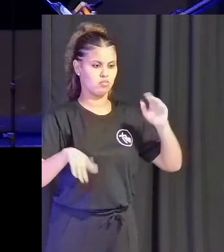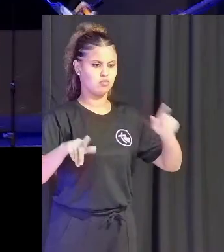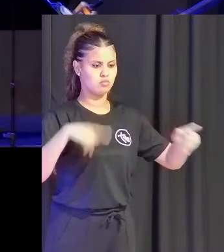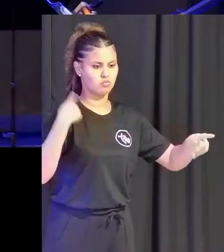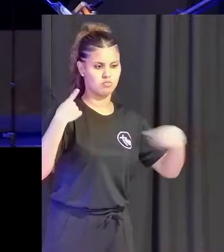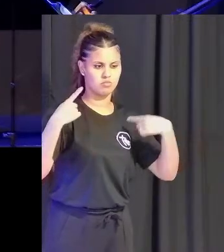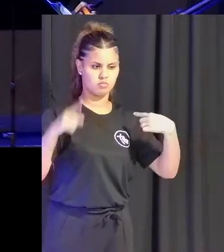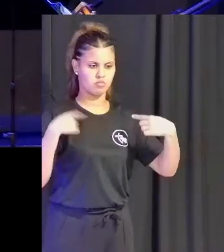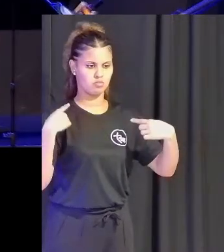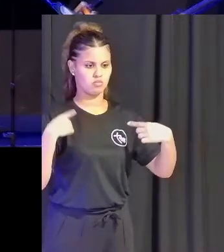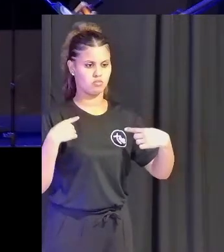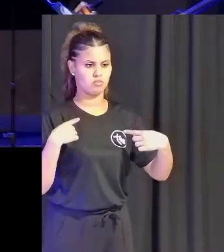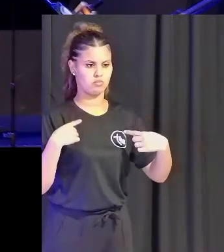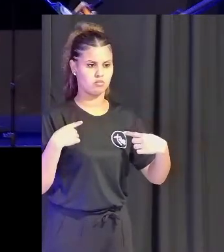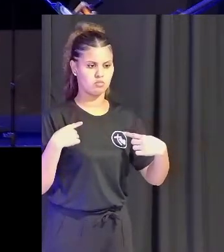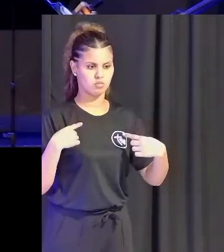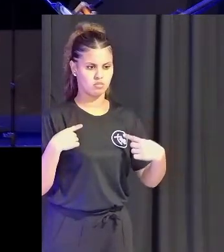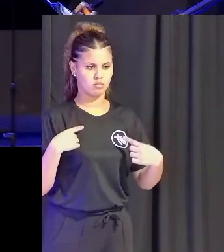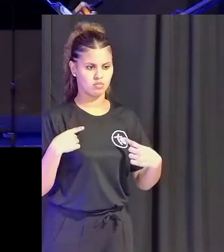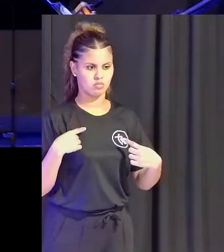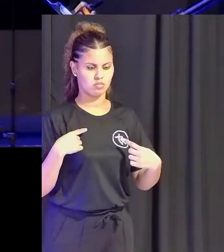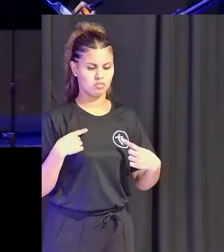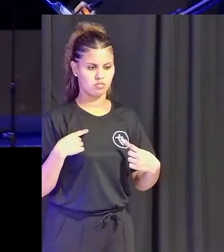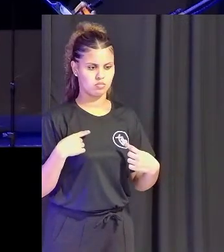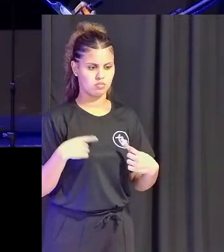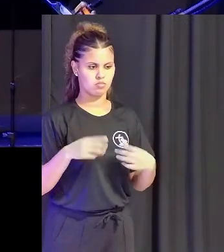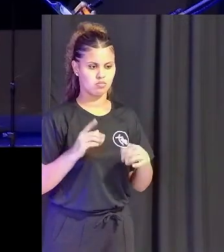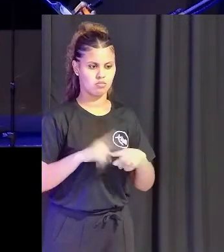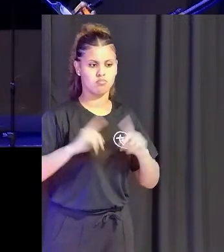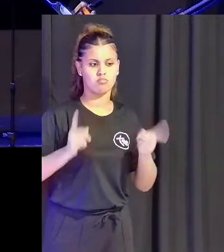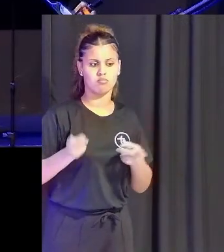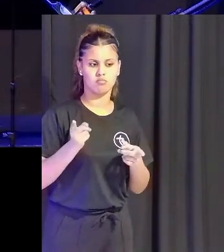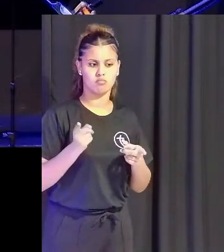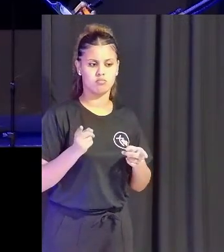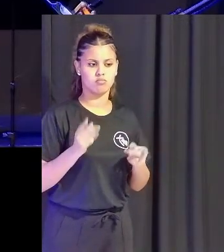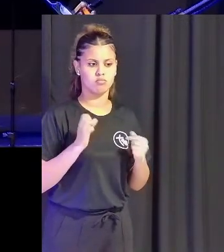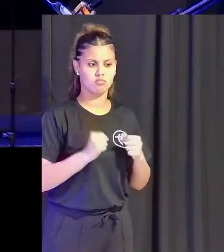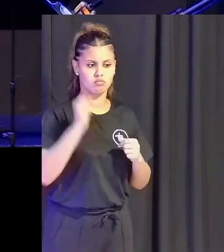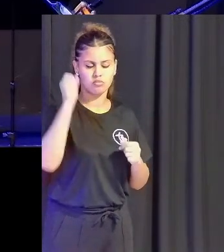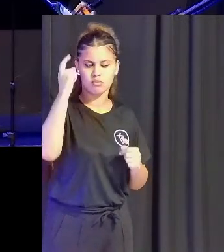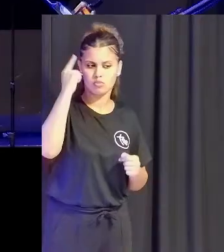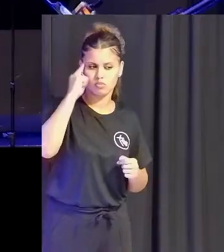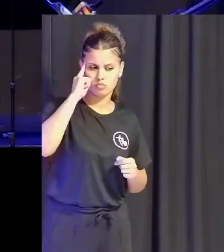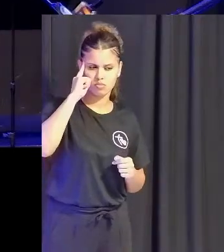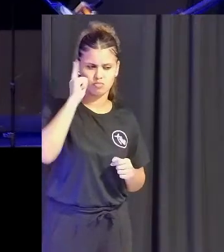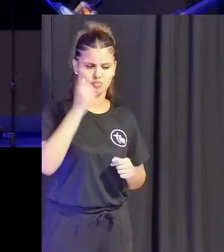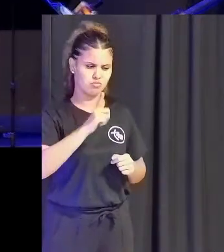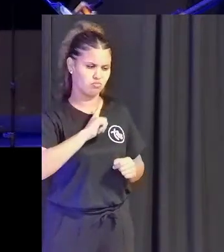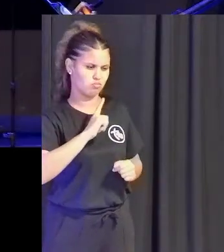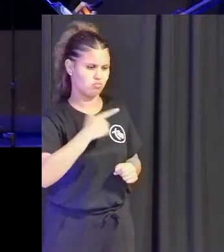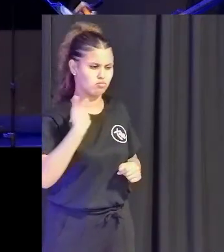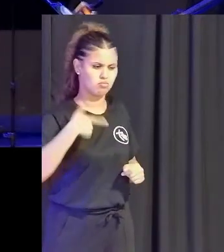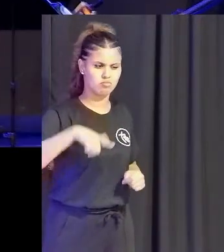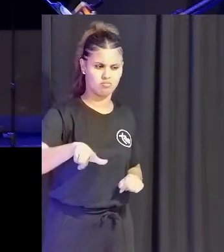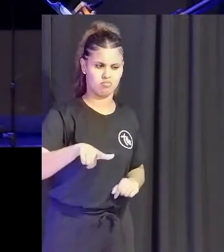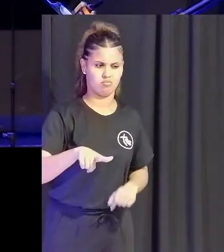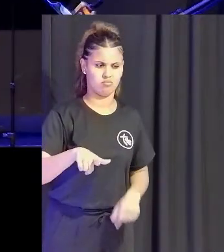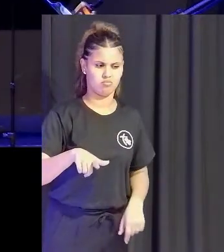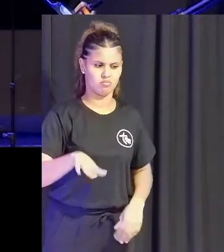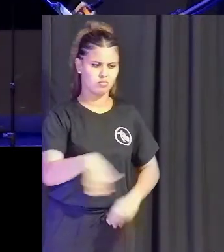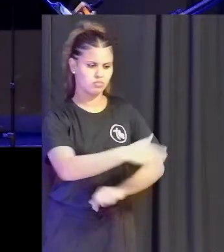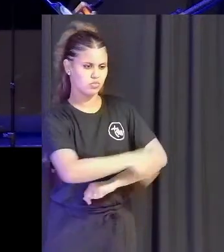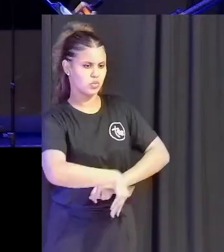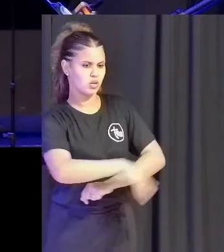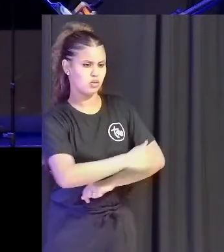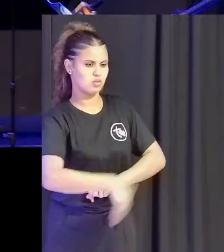saída. Mas às vezes a gente diz, posso sair aqui, mas tem mais uma saída lá na frente. Vou esperar,